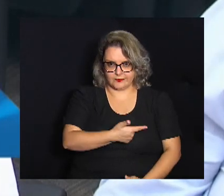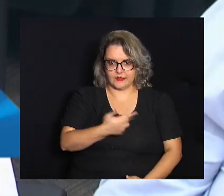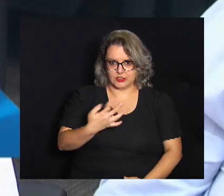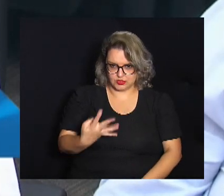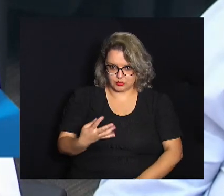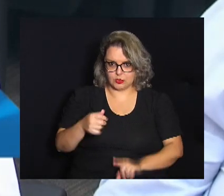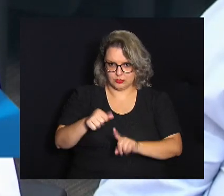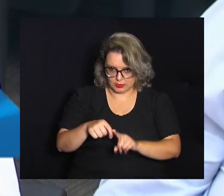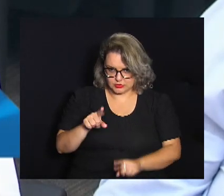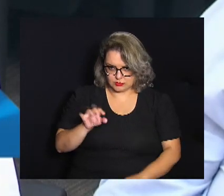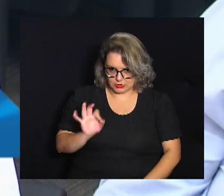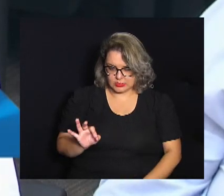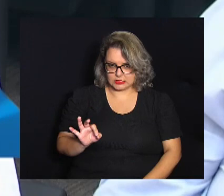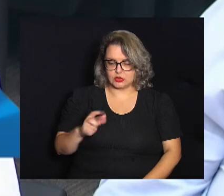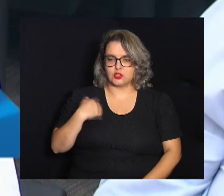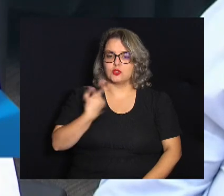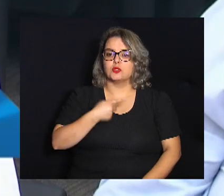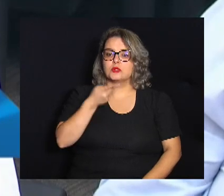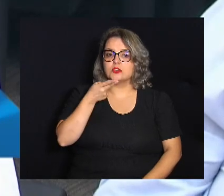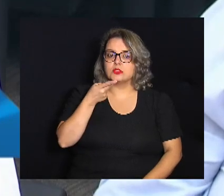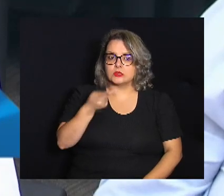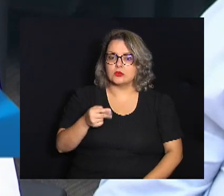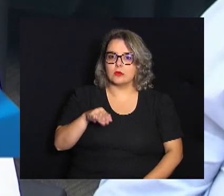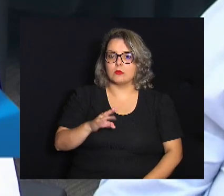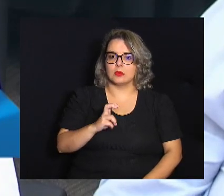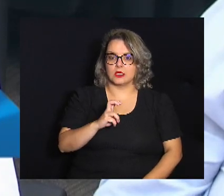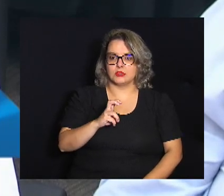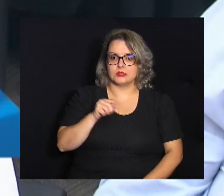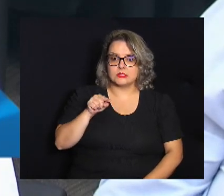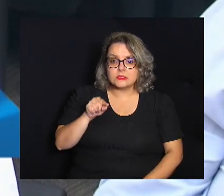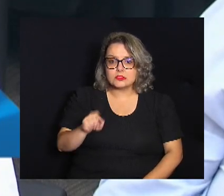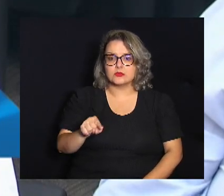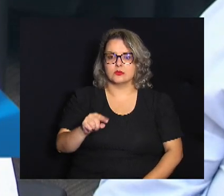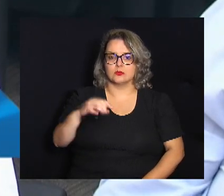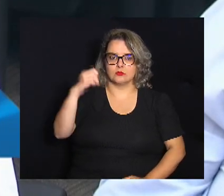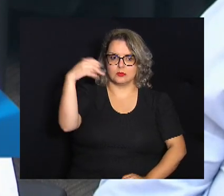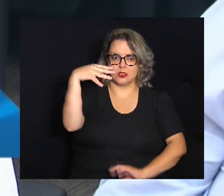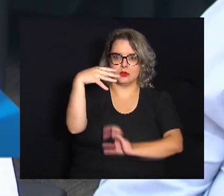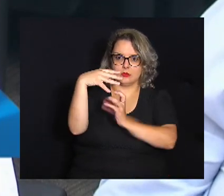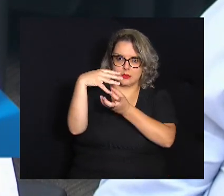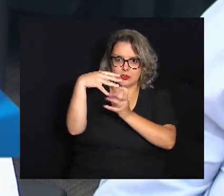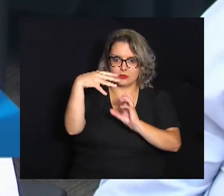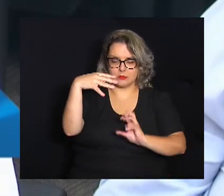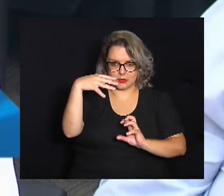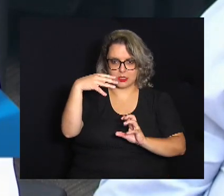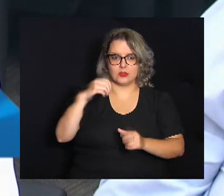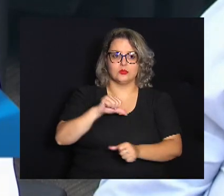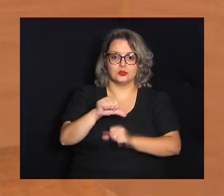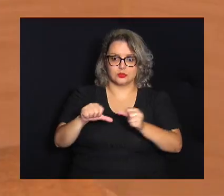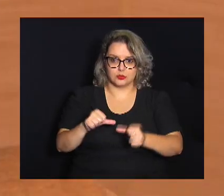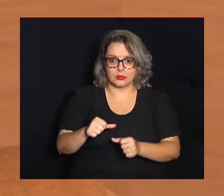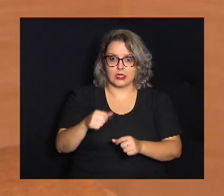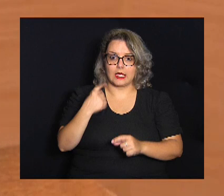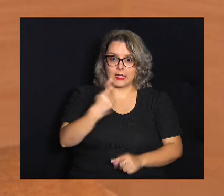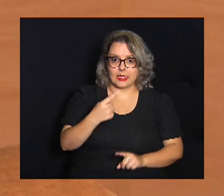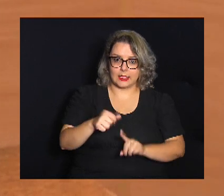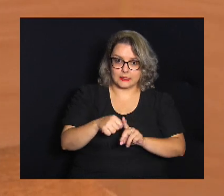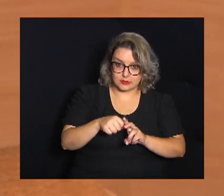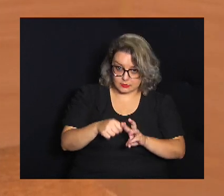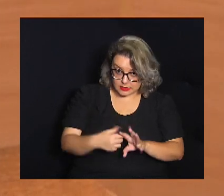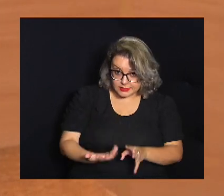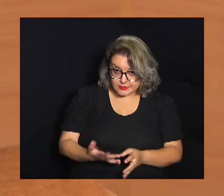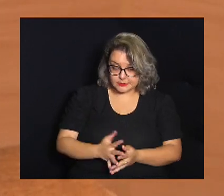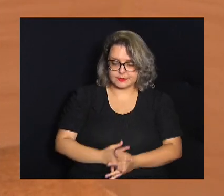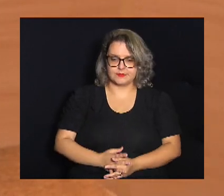isso? Nós estamos falando aí em mais de 5 mil lâmpadas que precisam ser trocadas por mês. Em